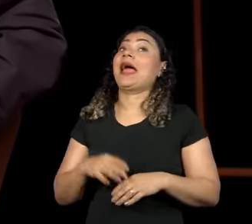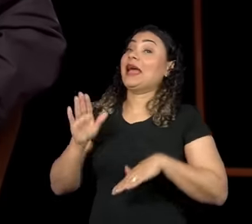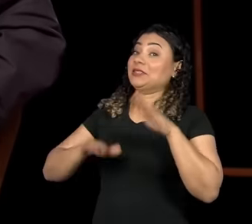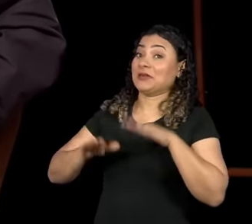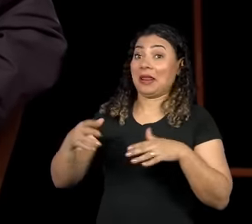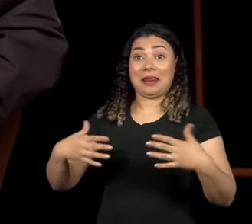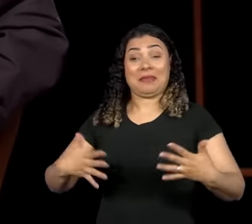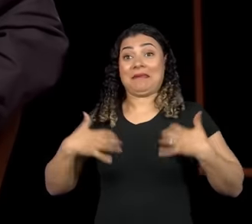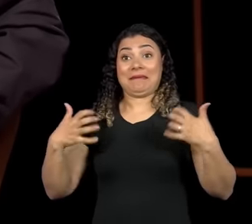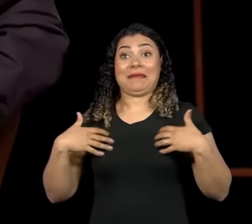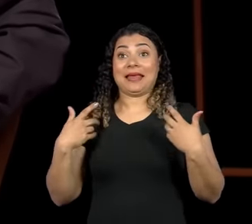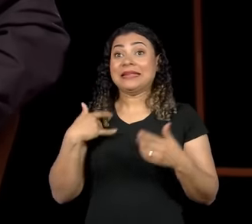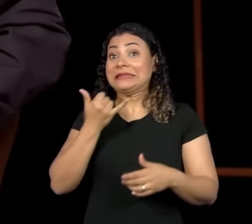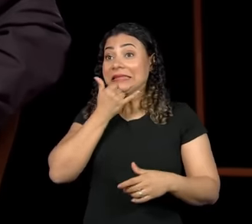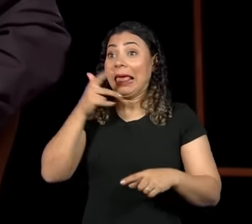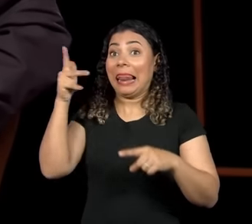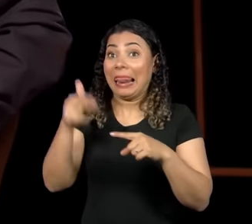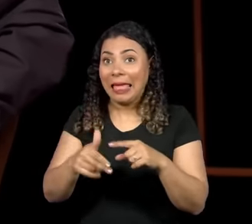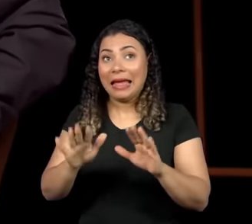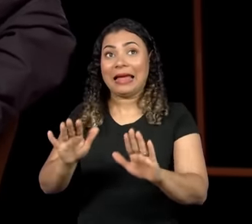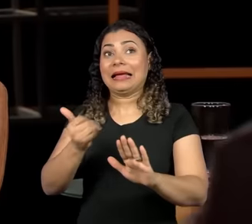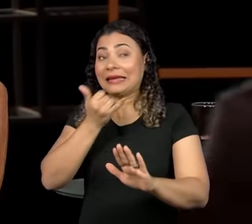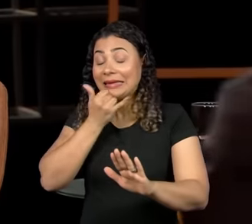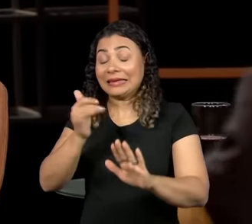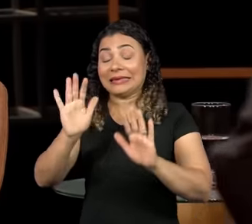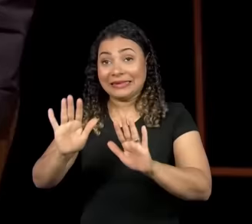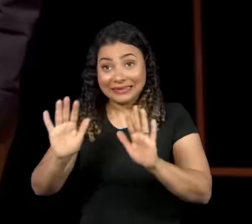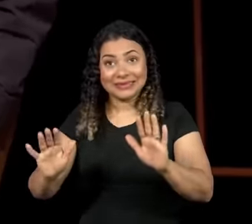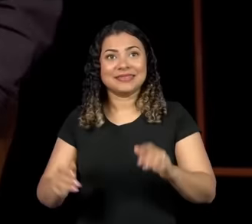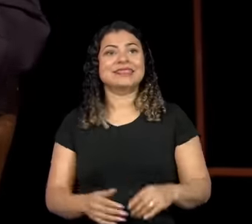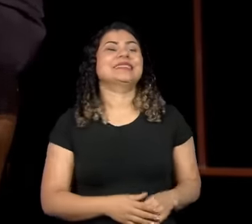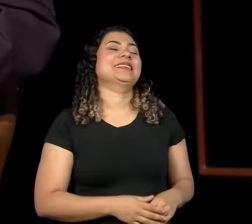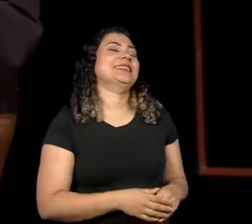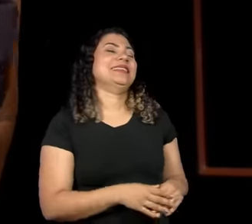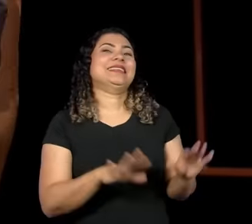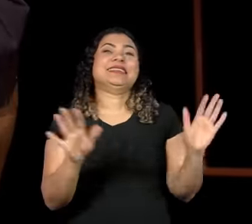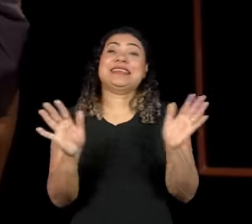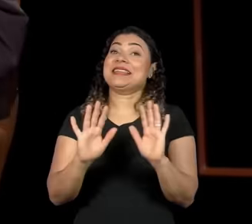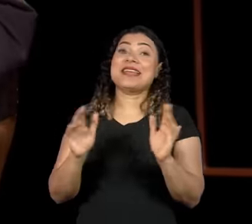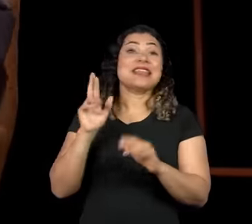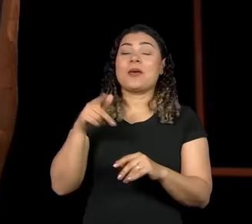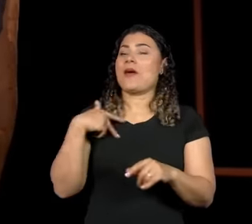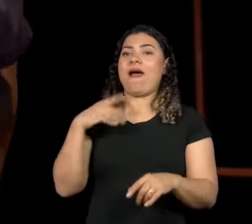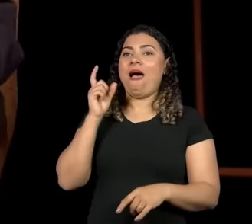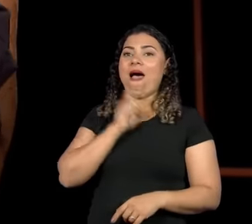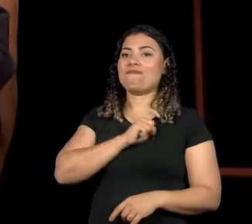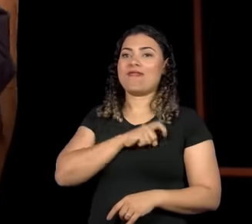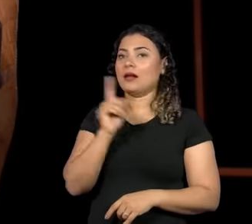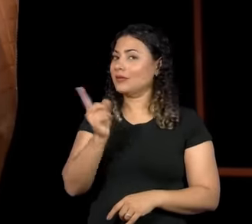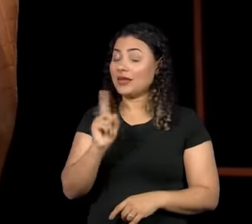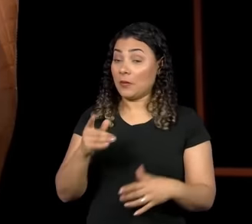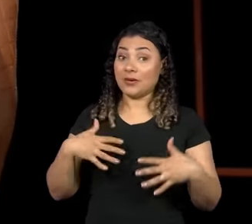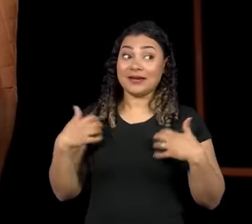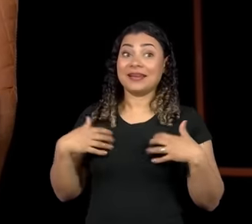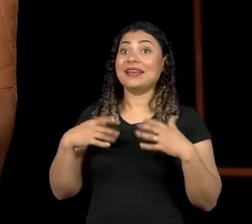empolgado e meio que quase te interrompo. Perdão. Com vontade. Não é proposital, não é que eu fico